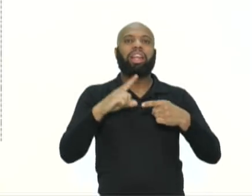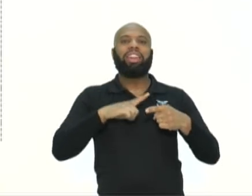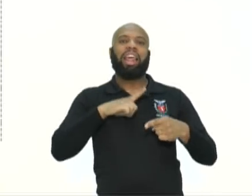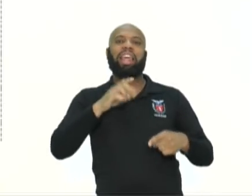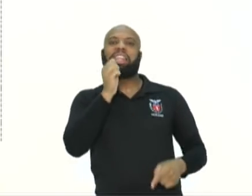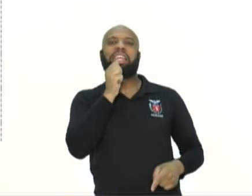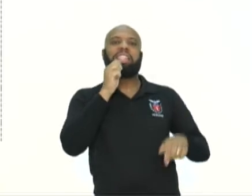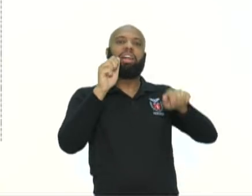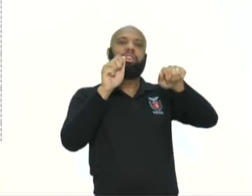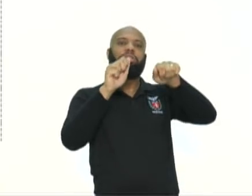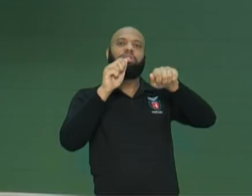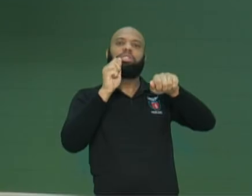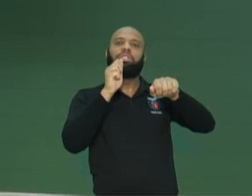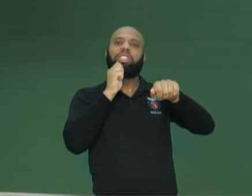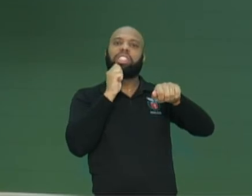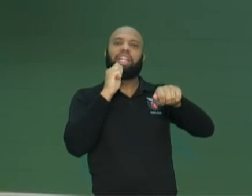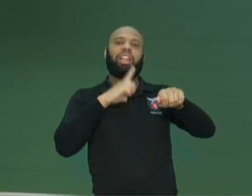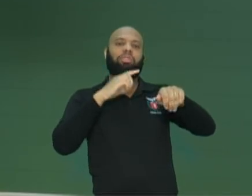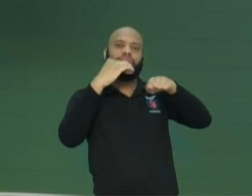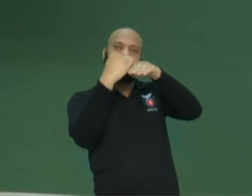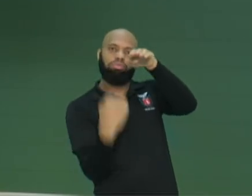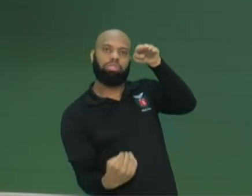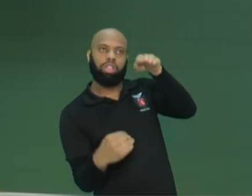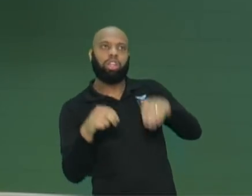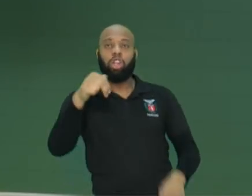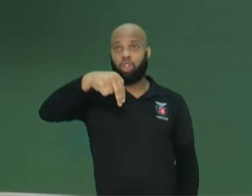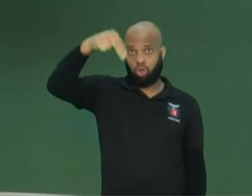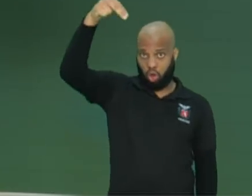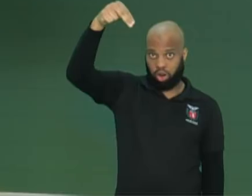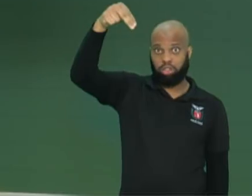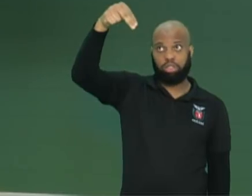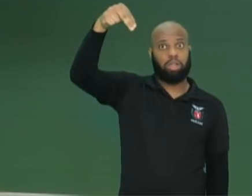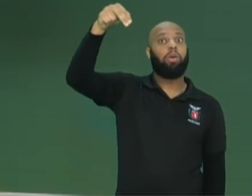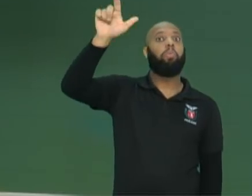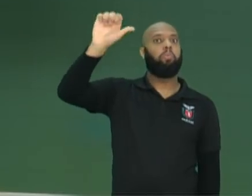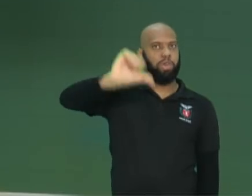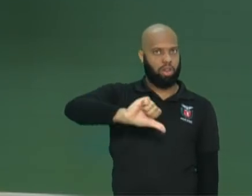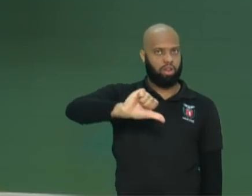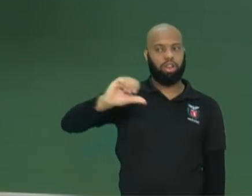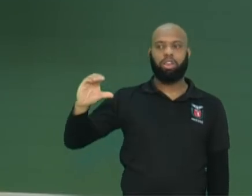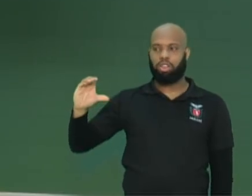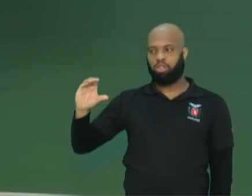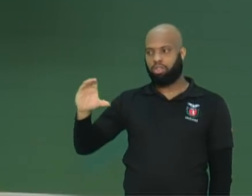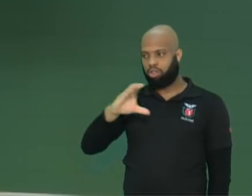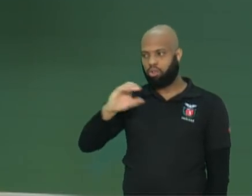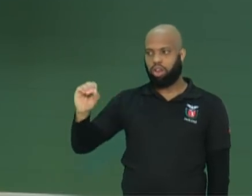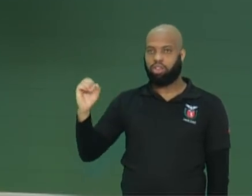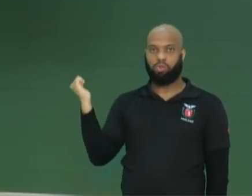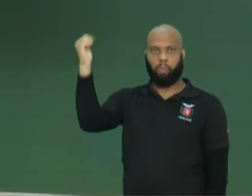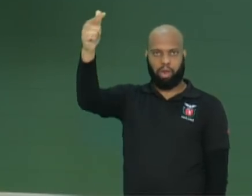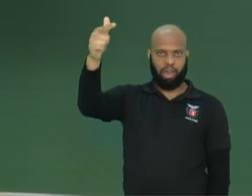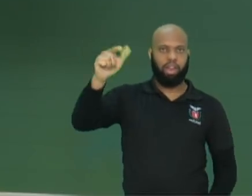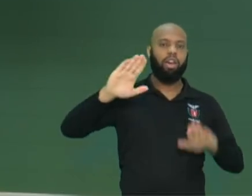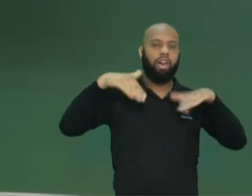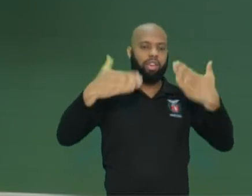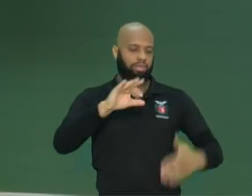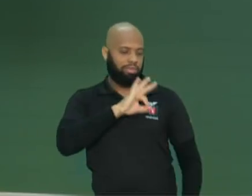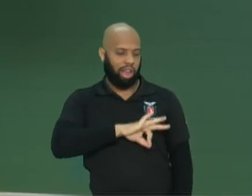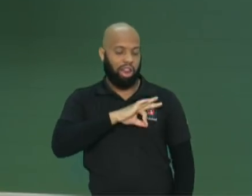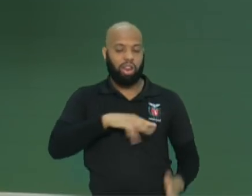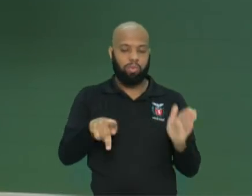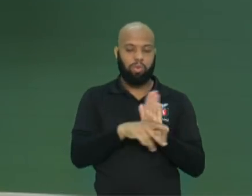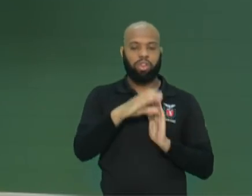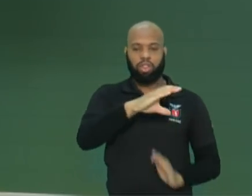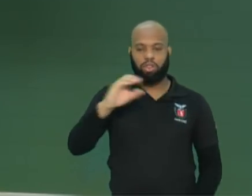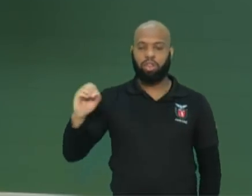desigualdades regionais, se a gente pegar a região Norte lá, já dá uma diferença bem grande se eu comparar com o Centro-Oeste. Então, a renda da população no